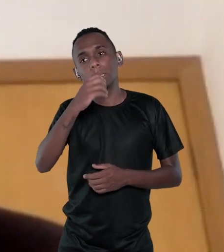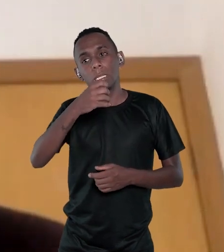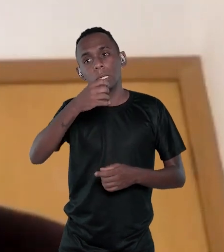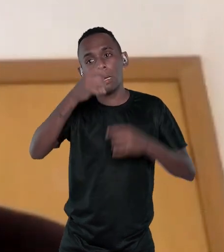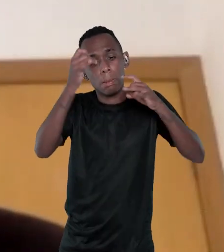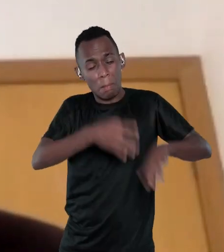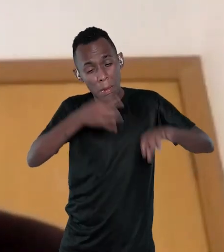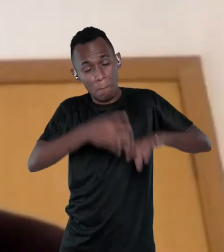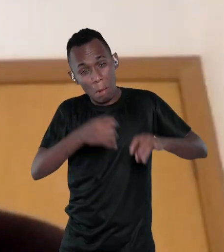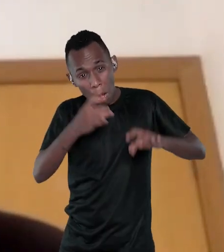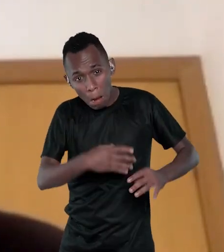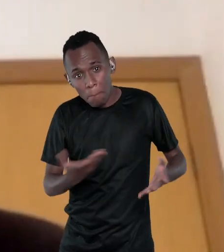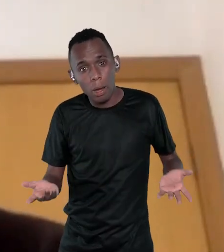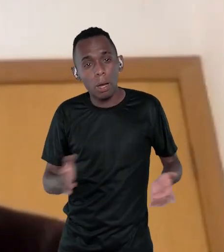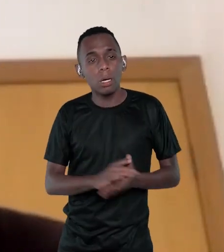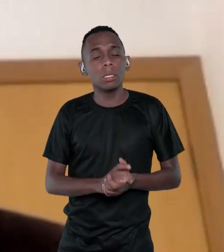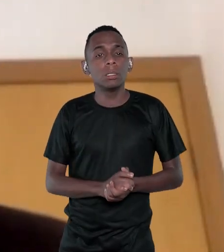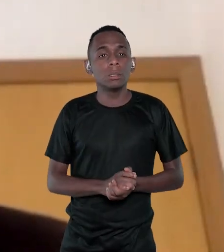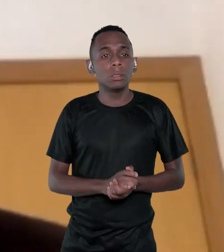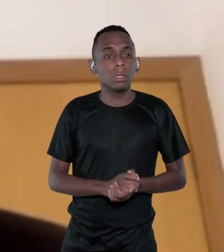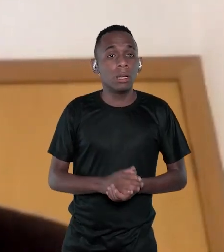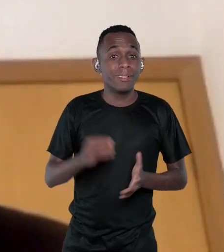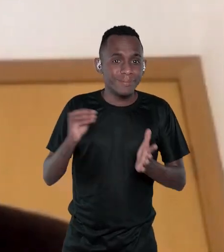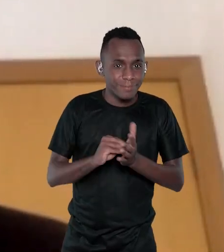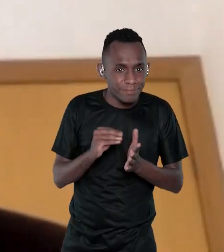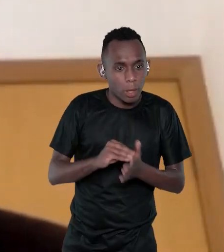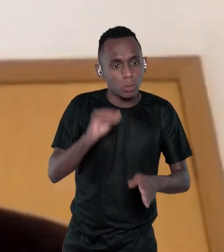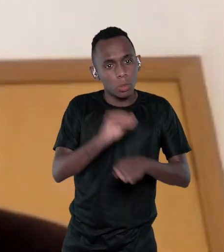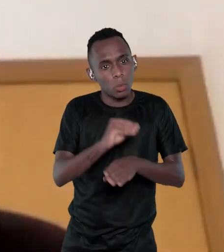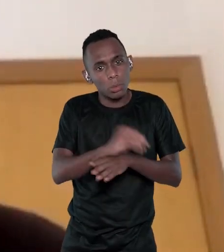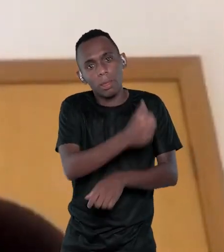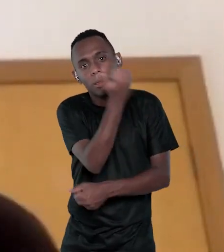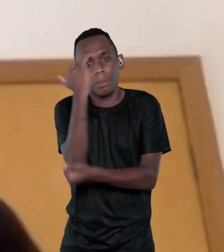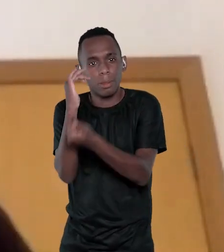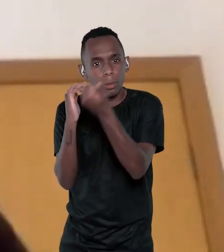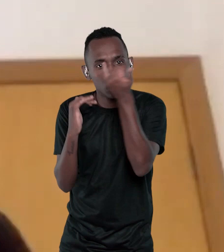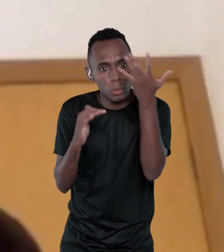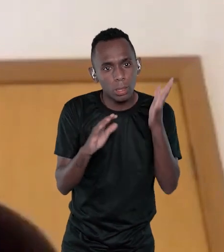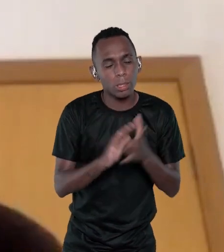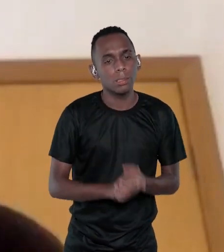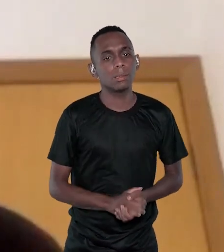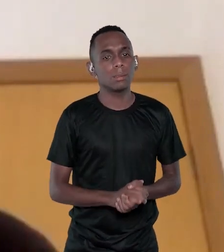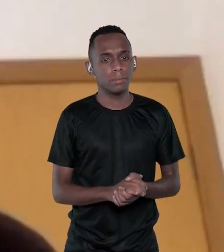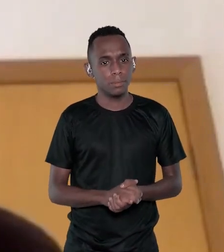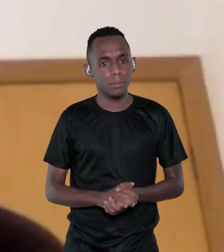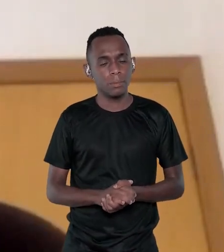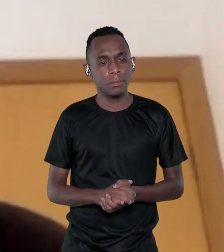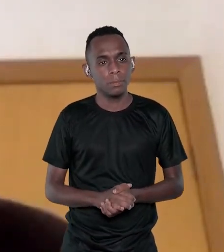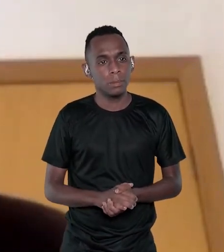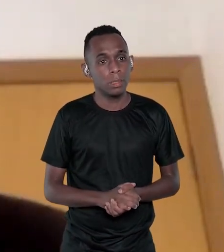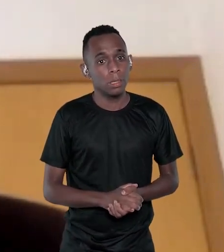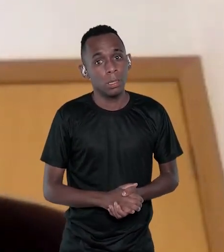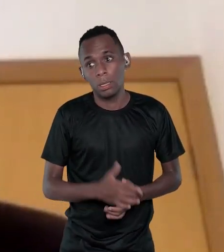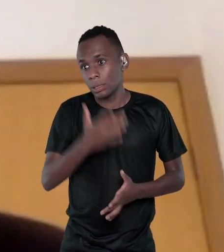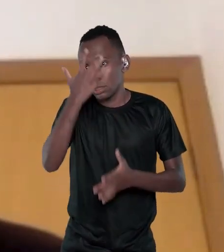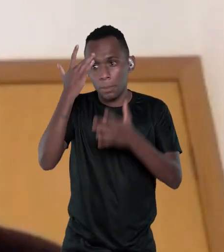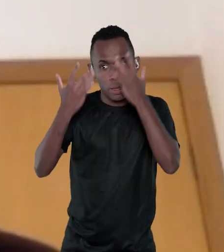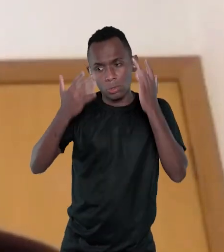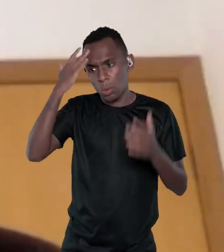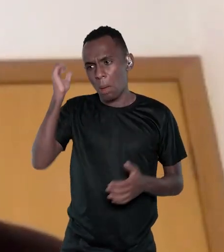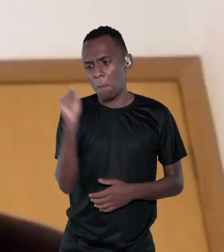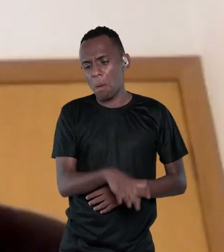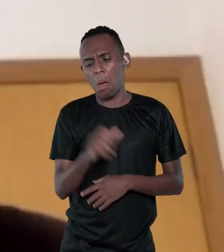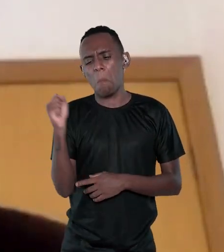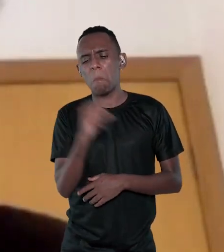a esse desperdício também, a essa judiação com o meio